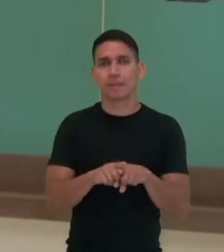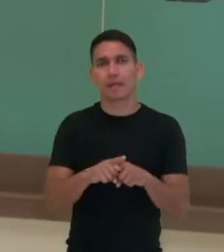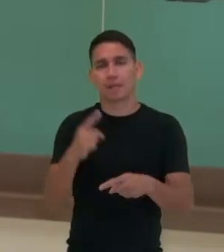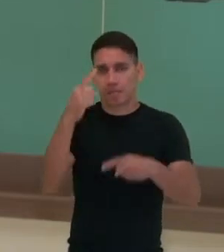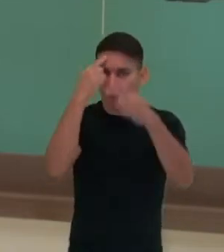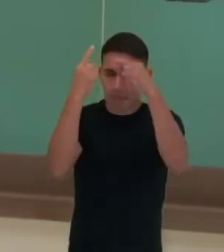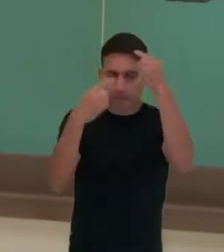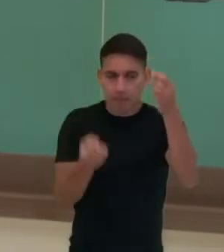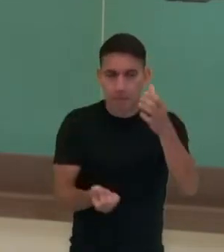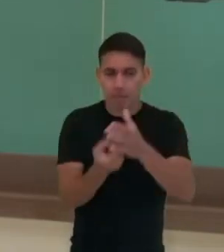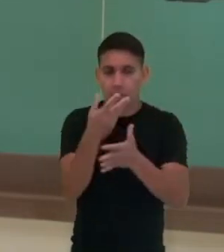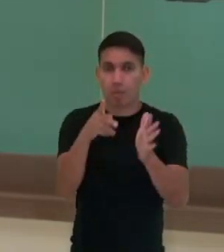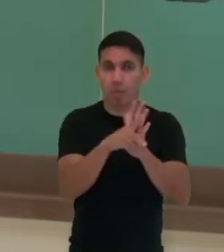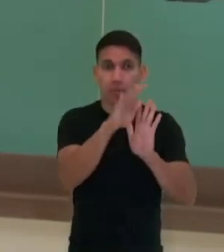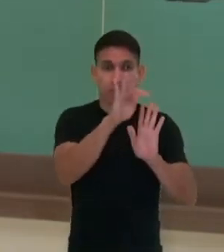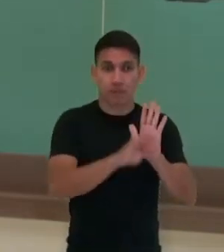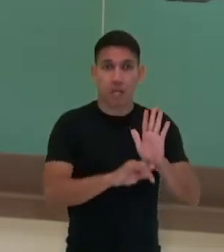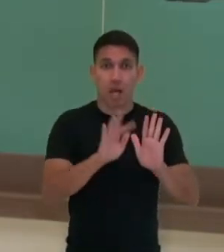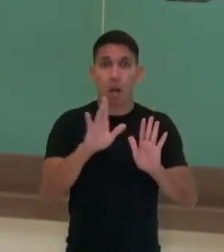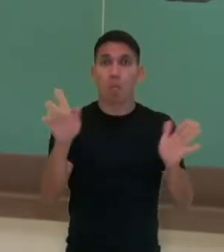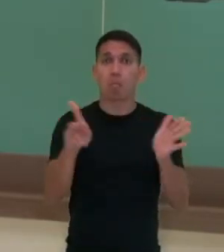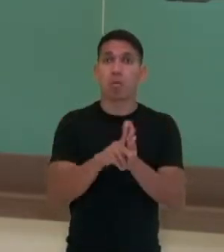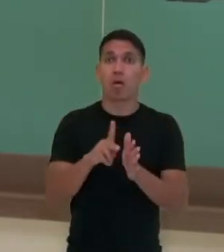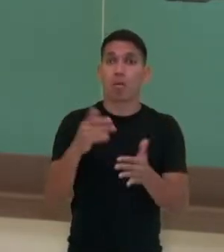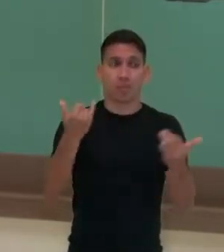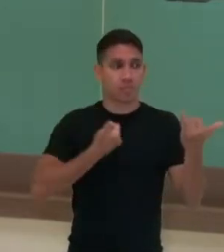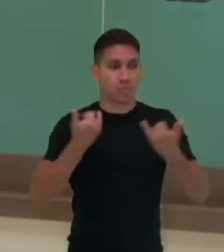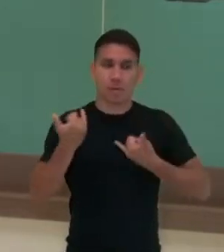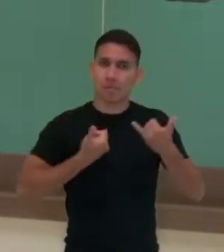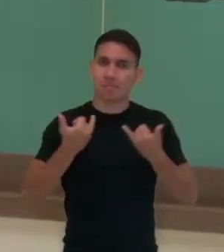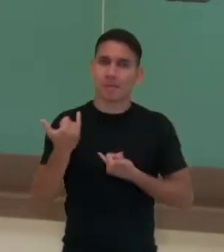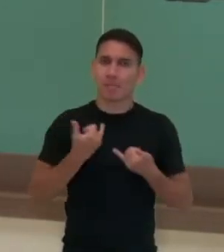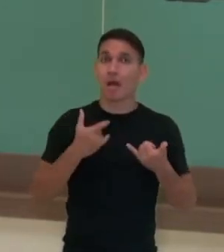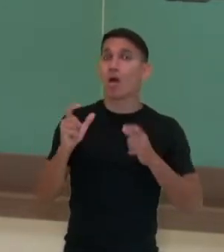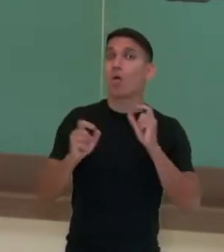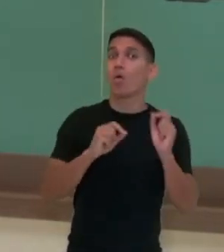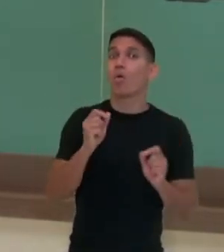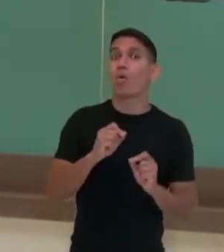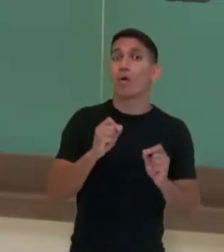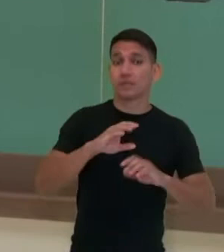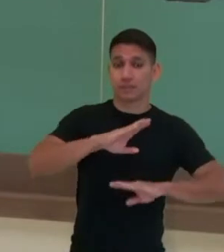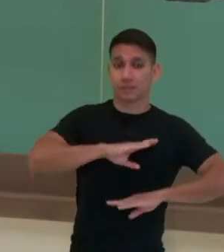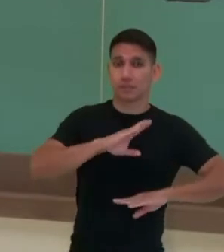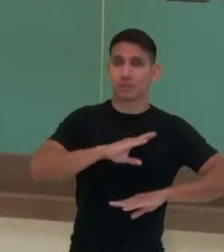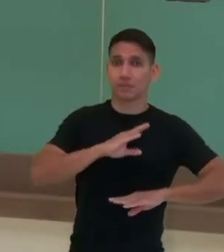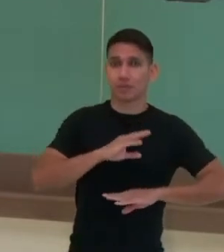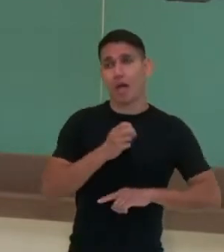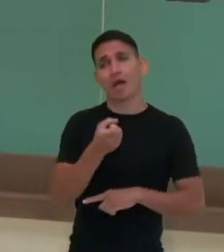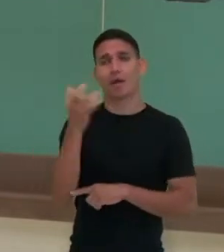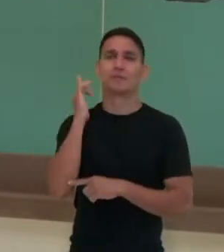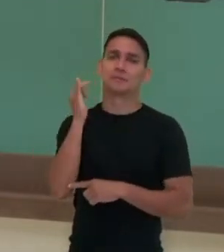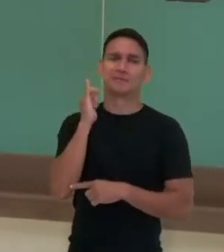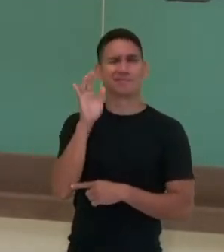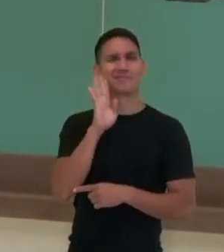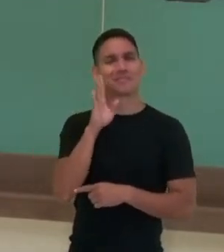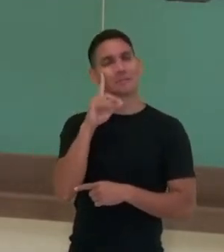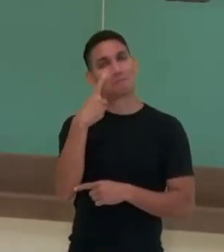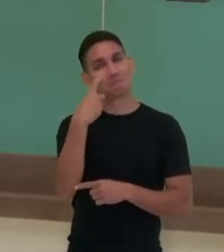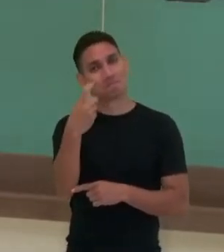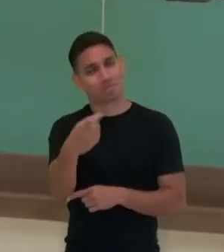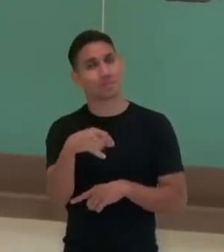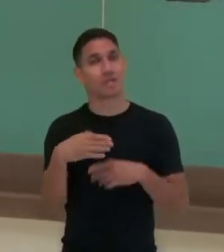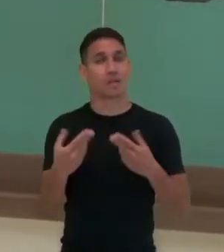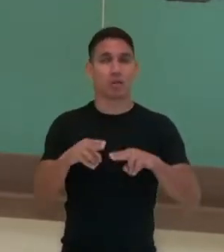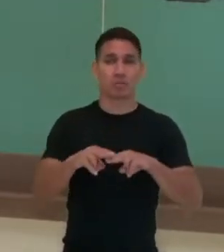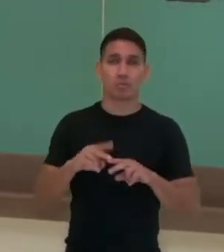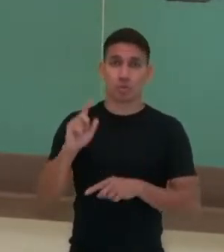um texto a partir de causos ouvidos de contadores, certo? Bacana, legal, interessante, né? Então,